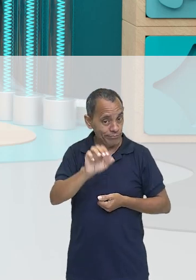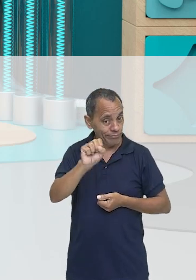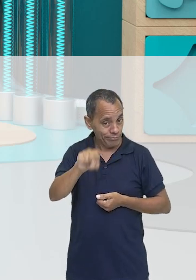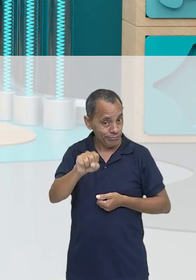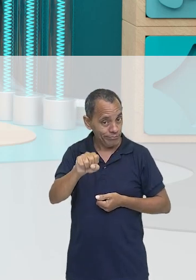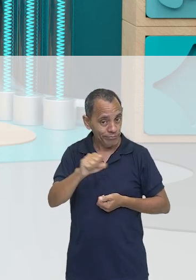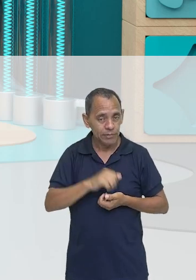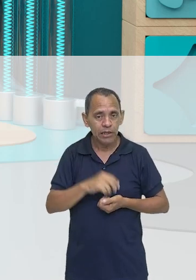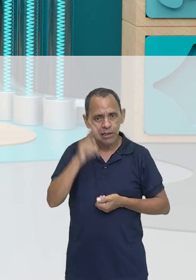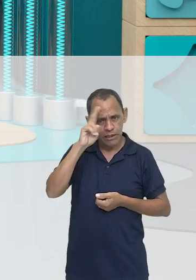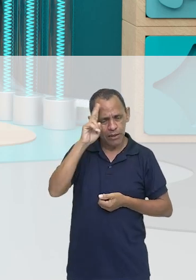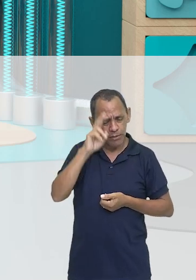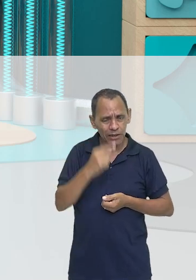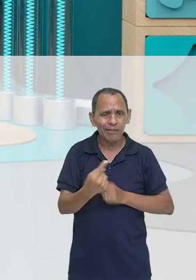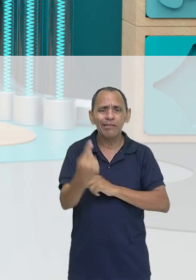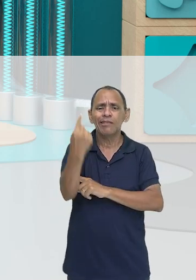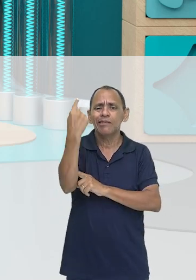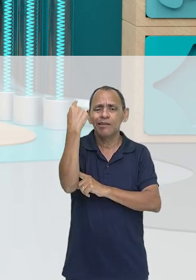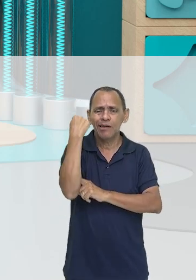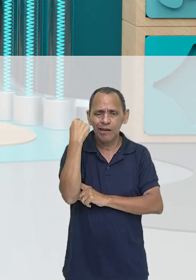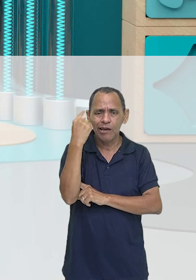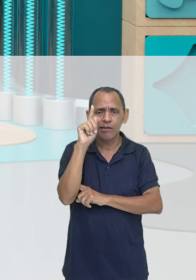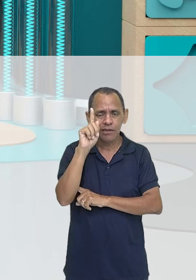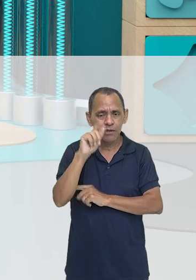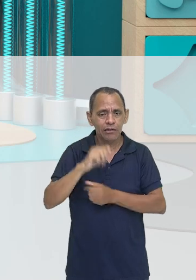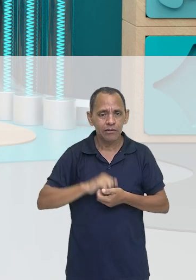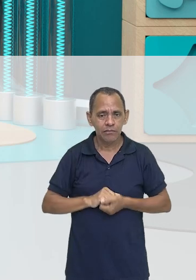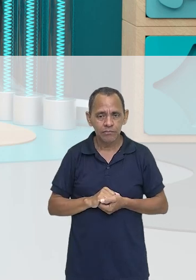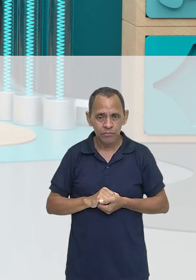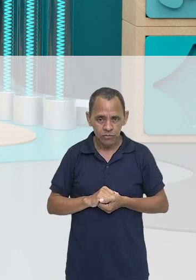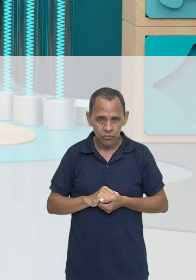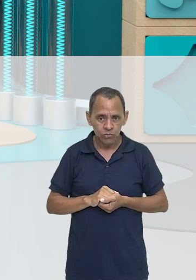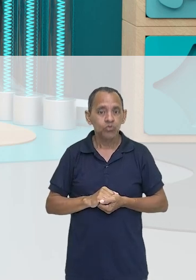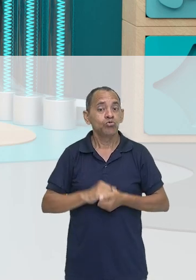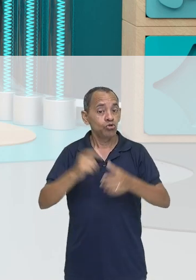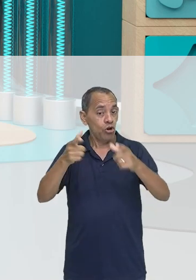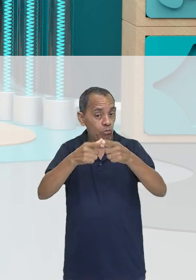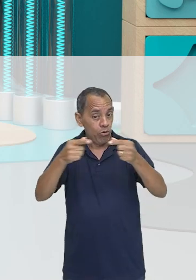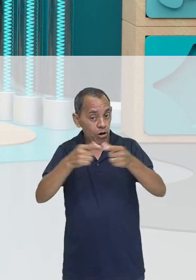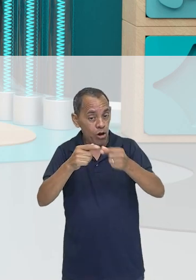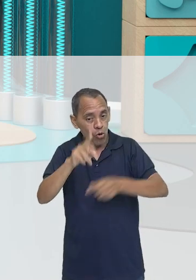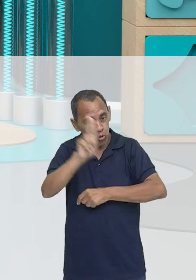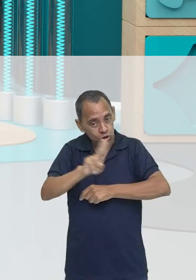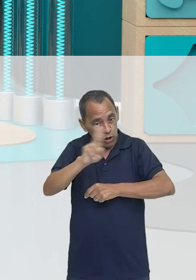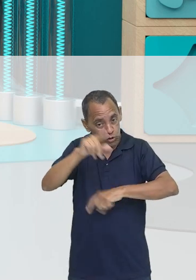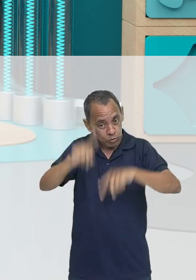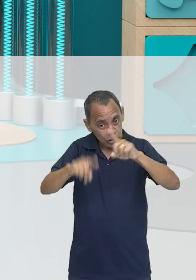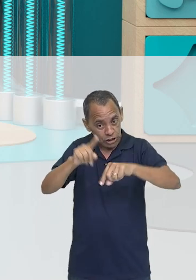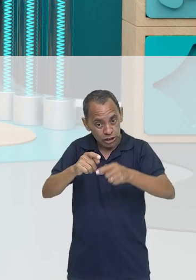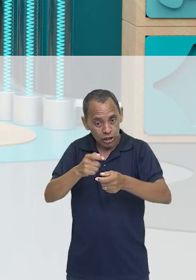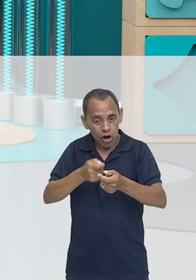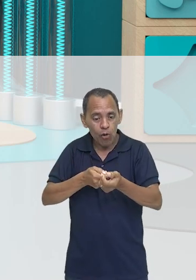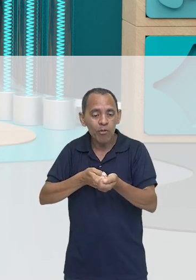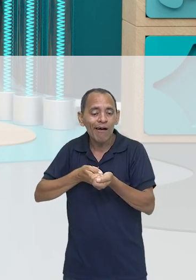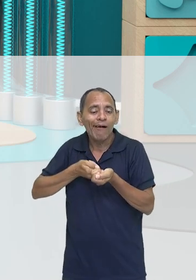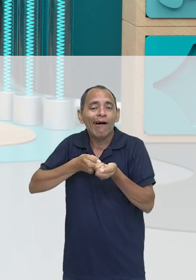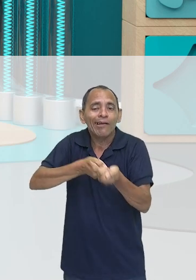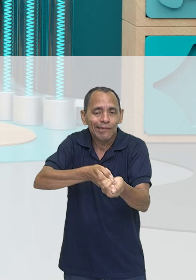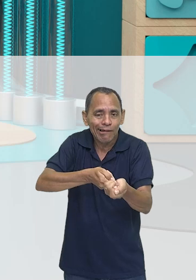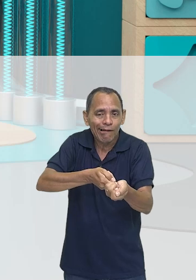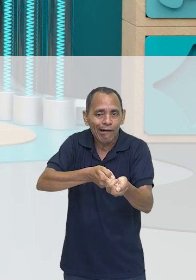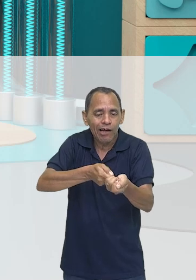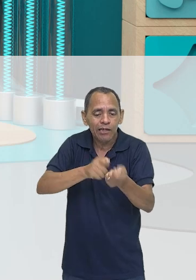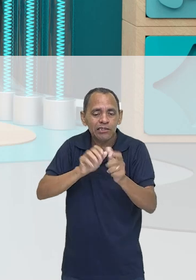utilizavam a espada justamente para ferir o seu oponente. No caso do Kendo, foi o quê? É